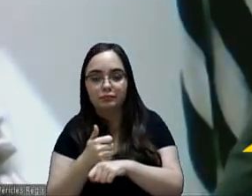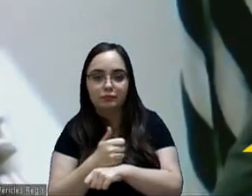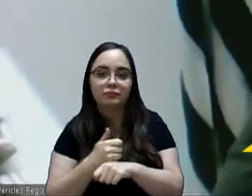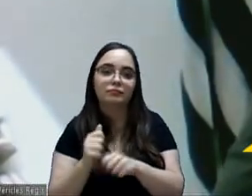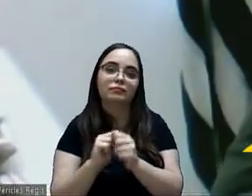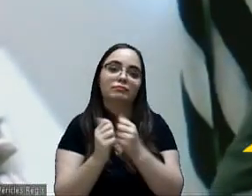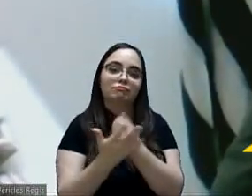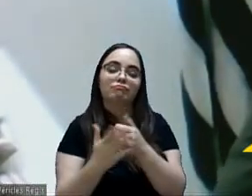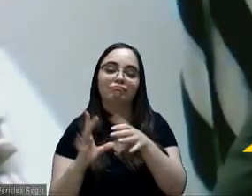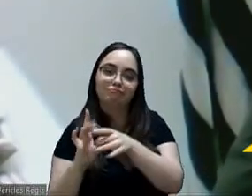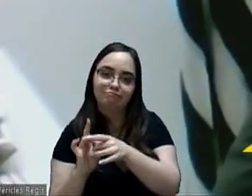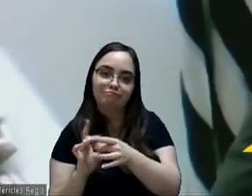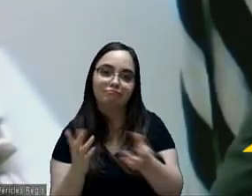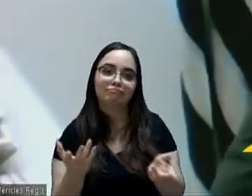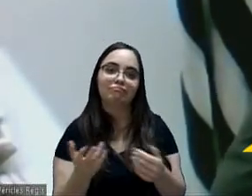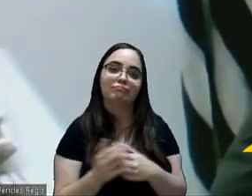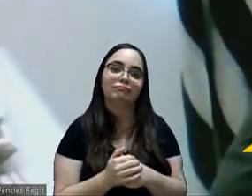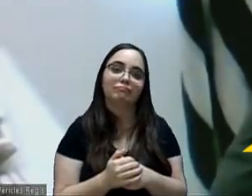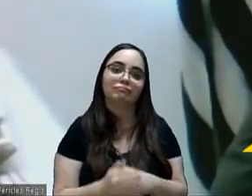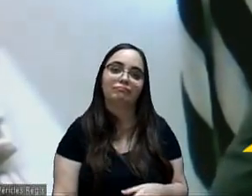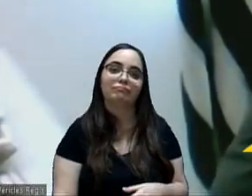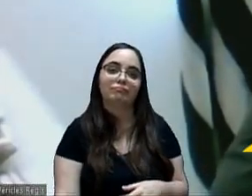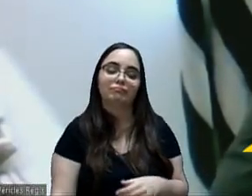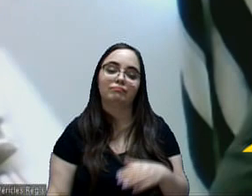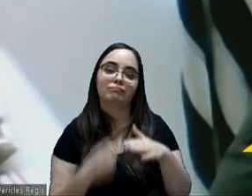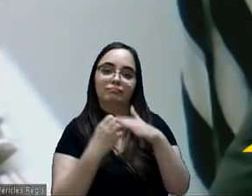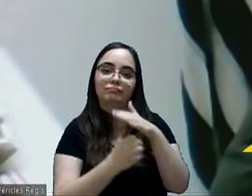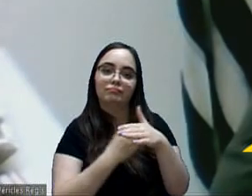com a pandemia, com a ajuda do pequeno empreendedor.